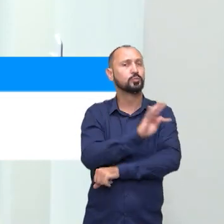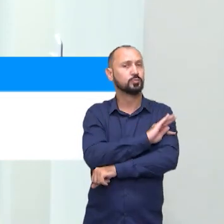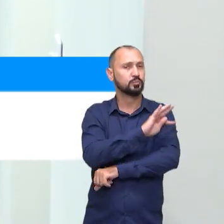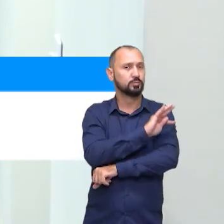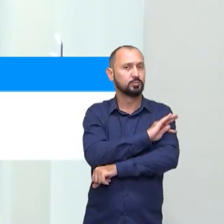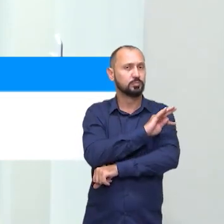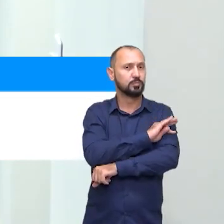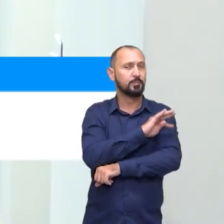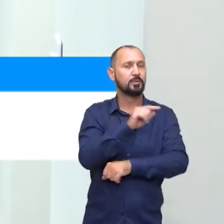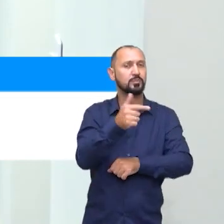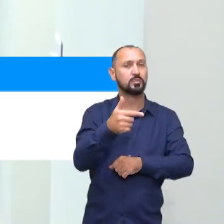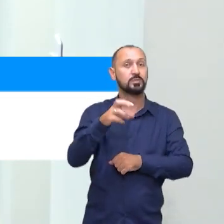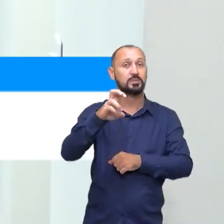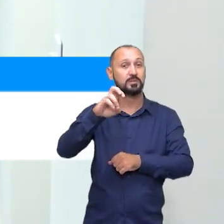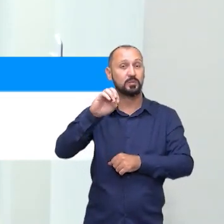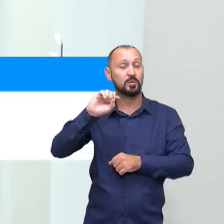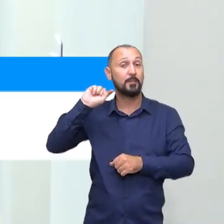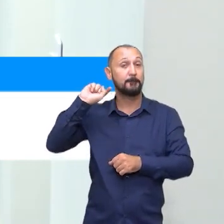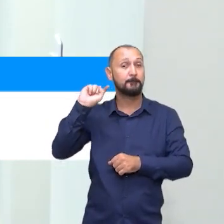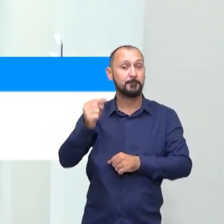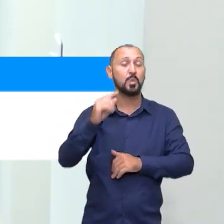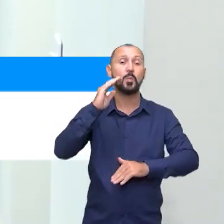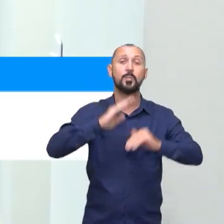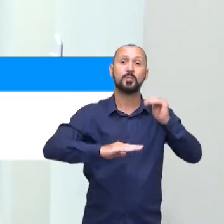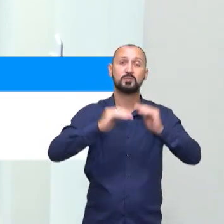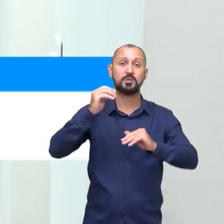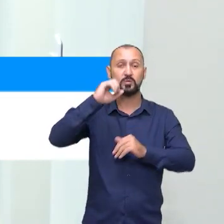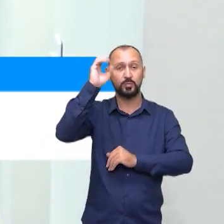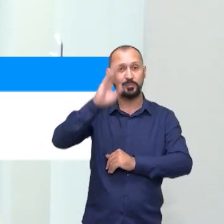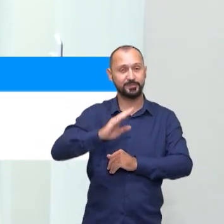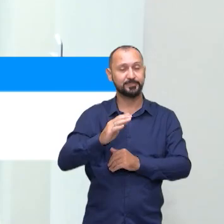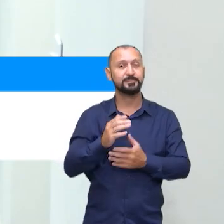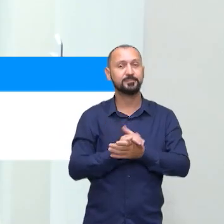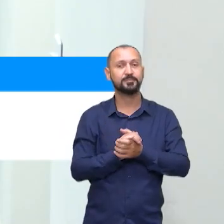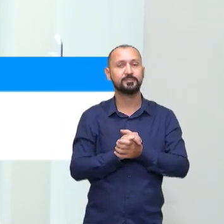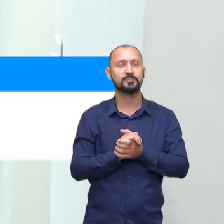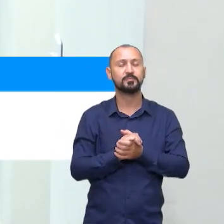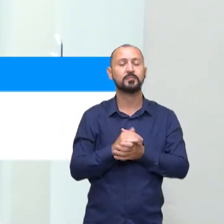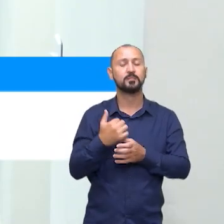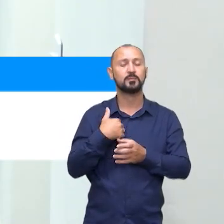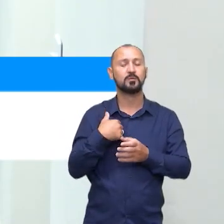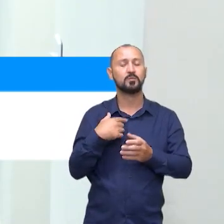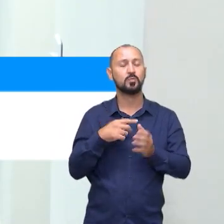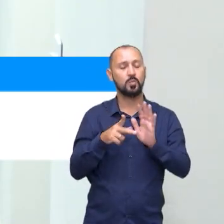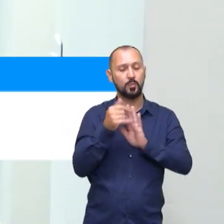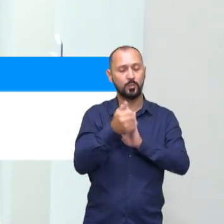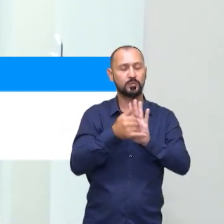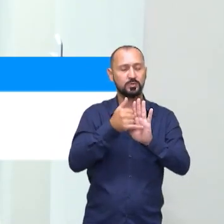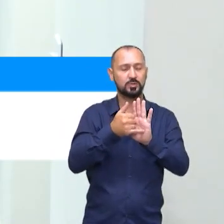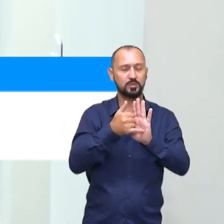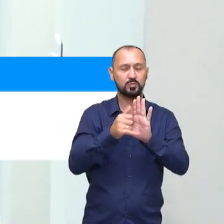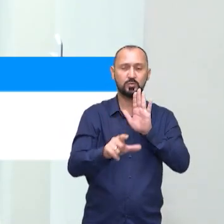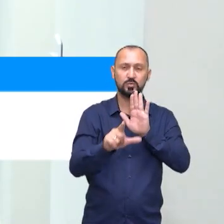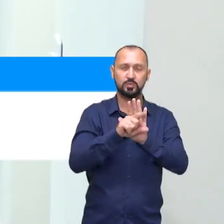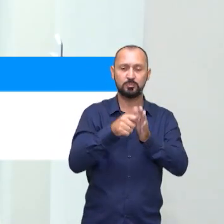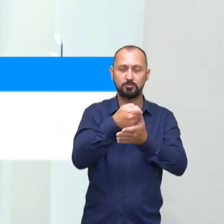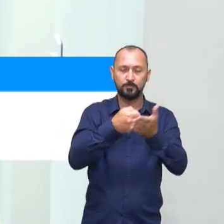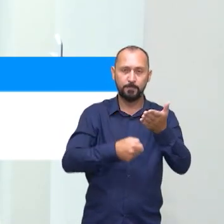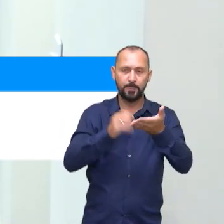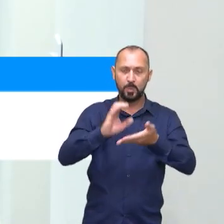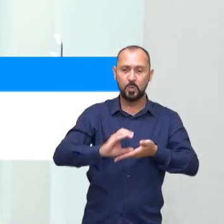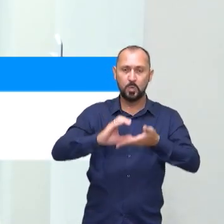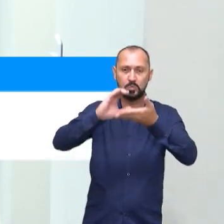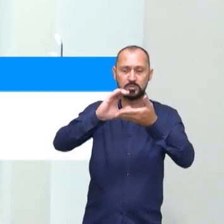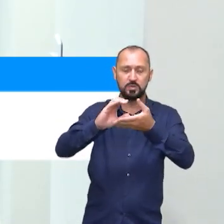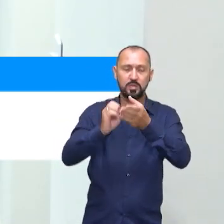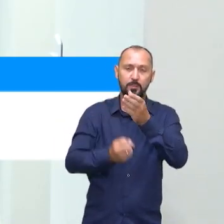Barbosinha, que também tem defendido, né, a categoria dos técnicos. É um contingente de mais de 250 mil profissionais de todo o Brasil. E eu,